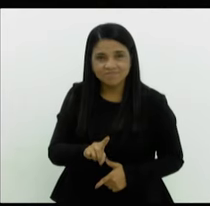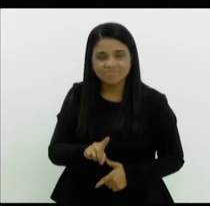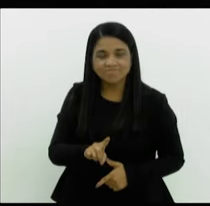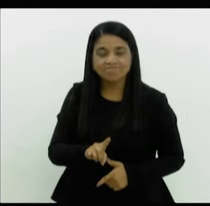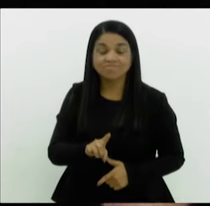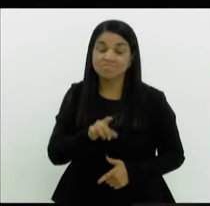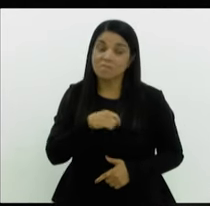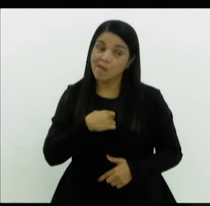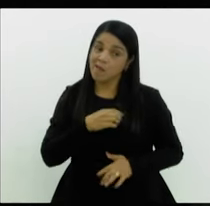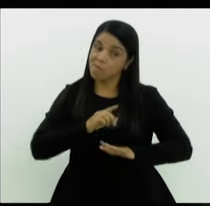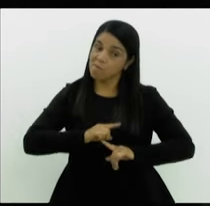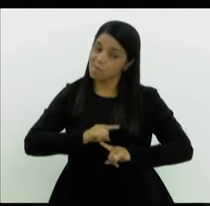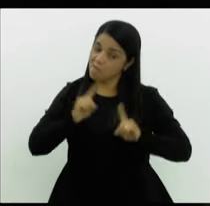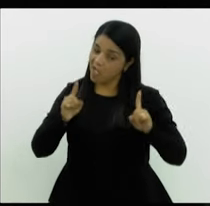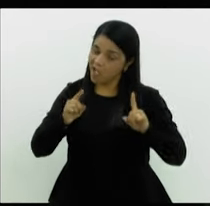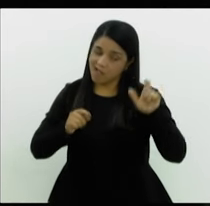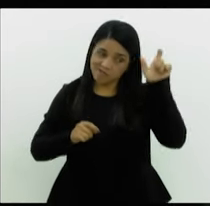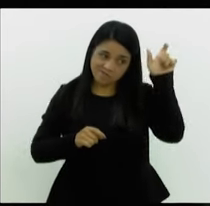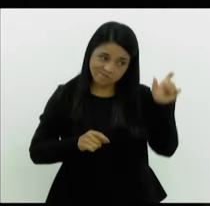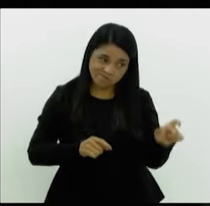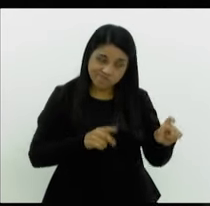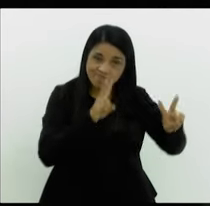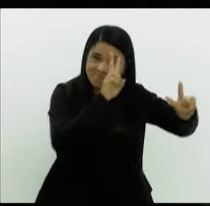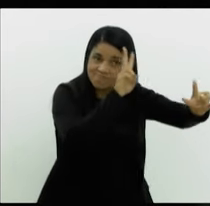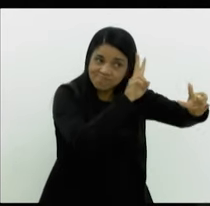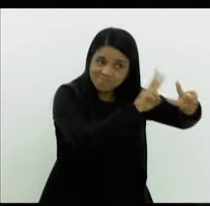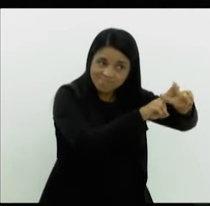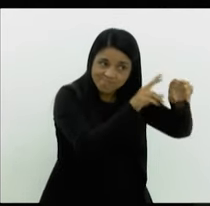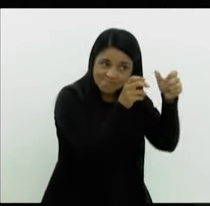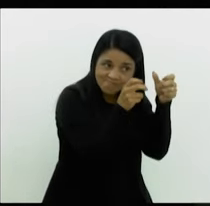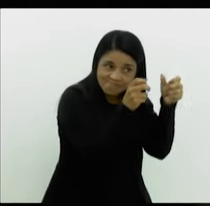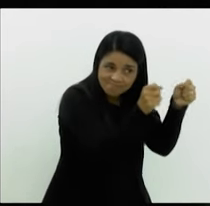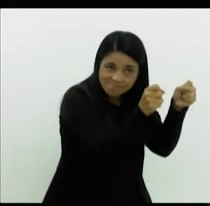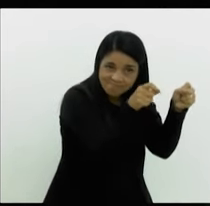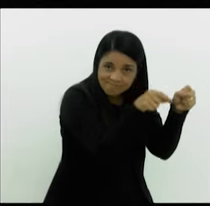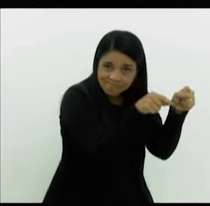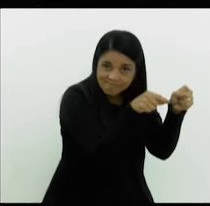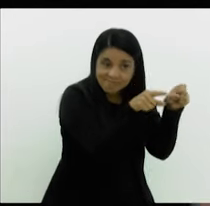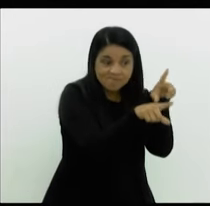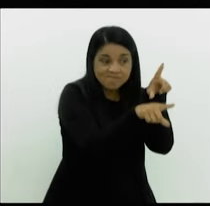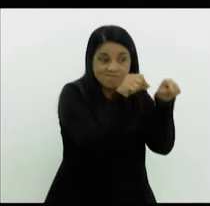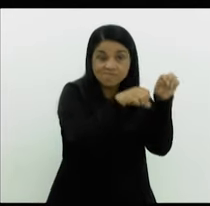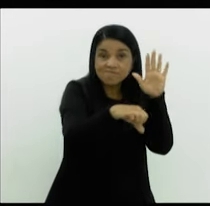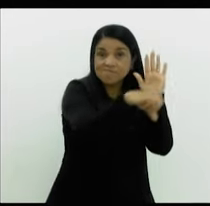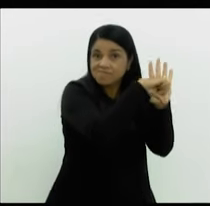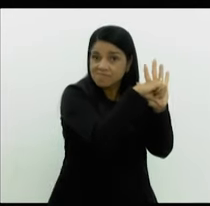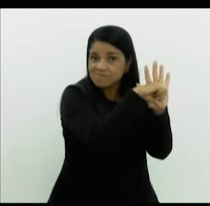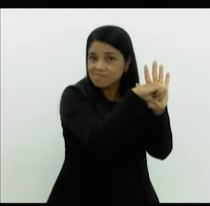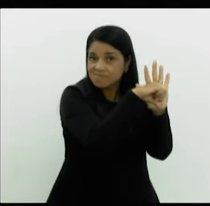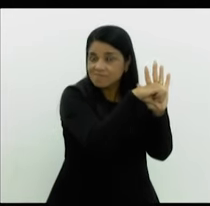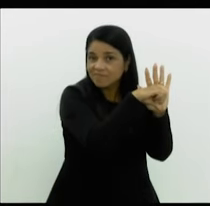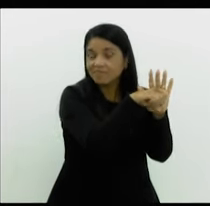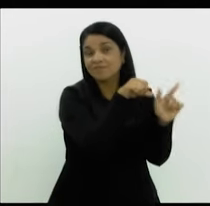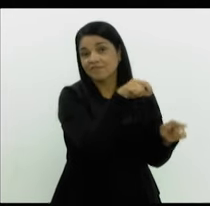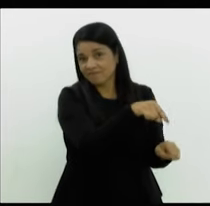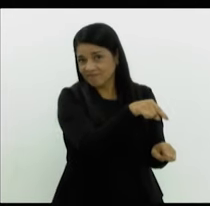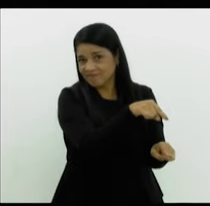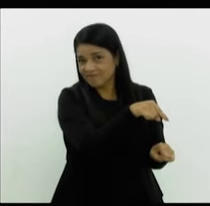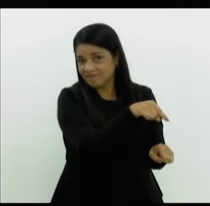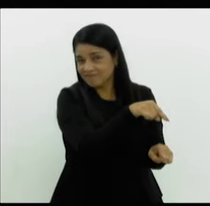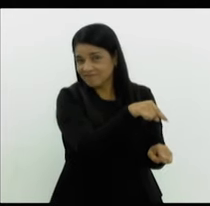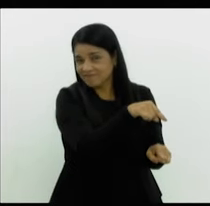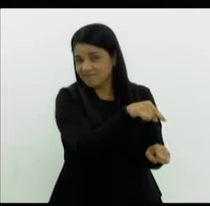o indivíduo que optou pela vida criminosa, ele precisa